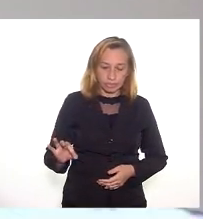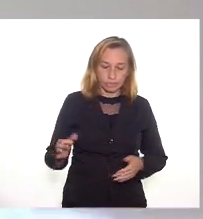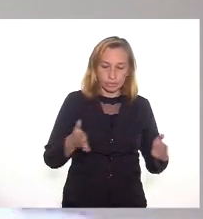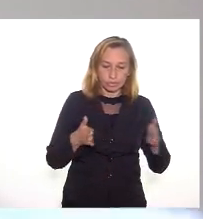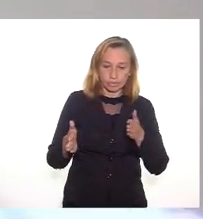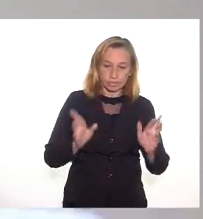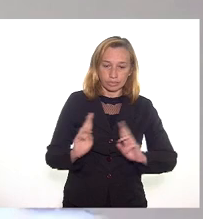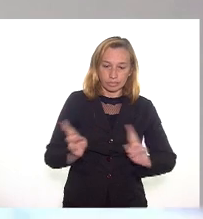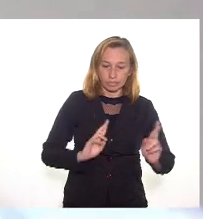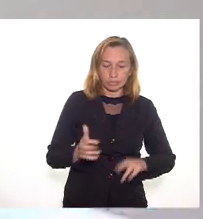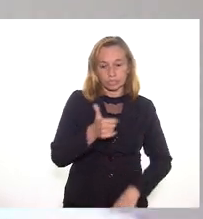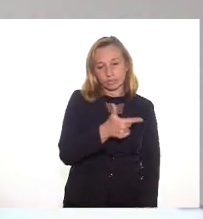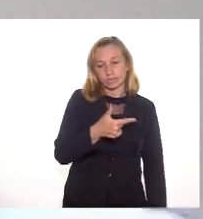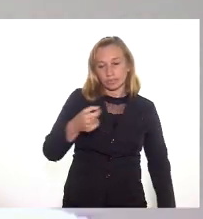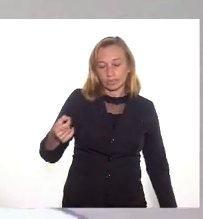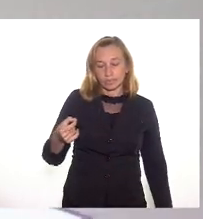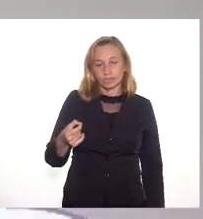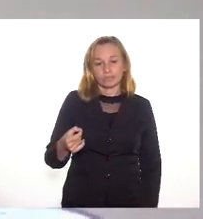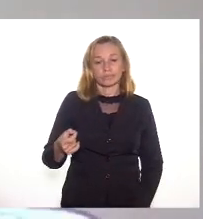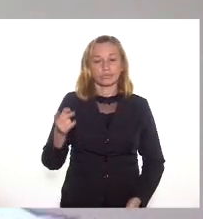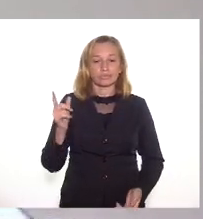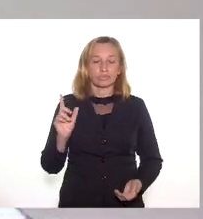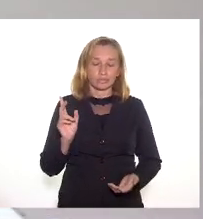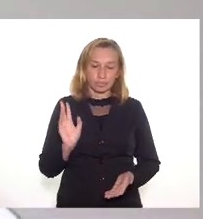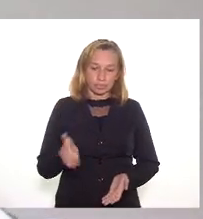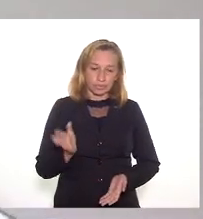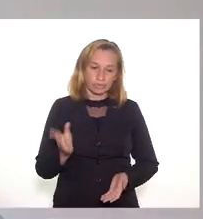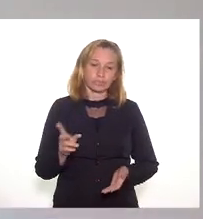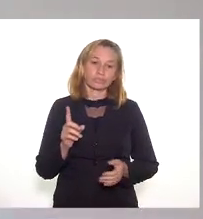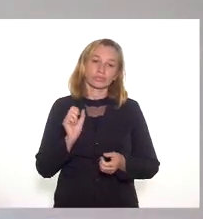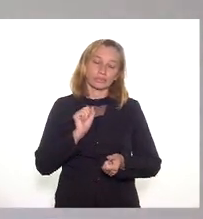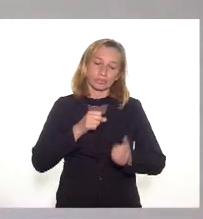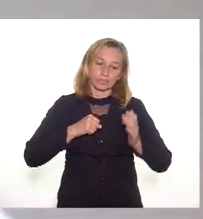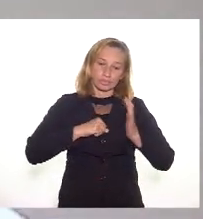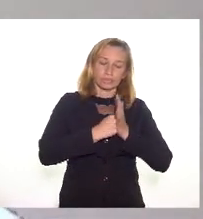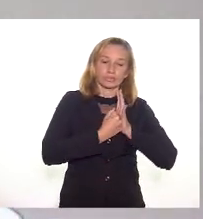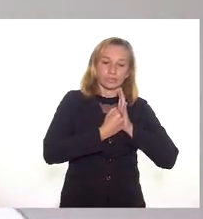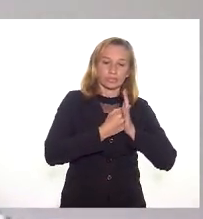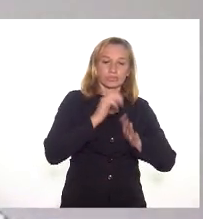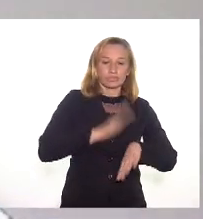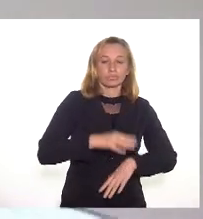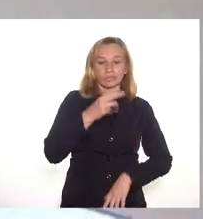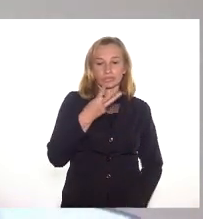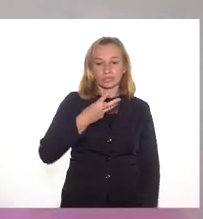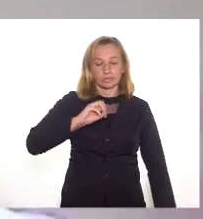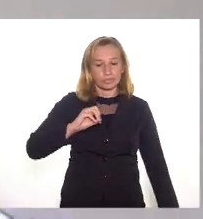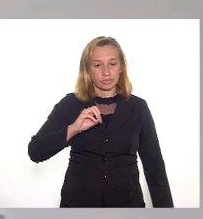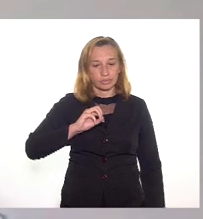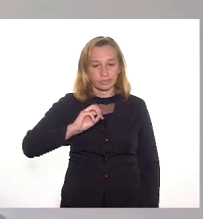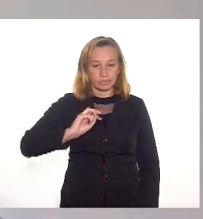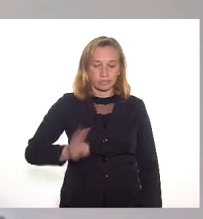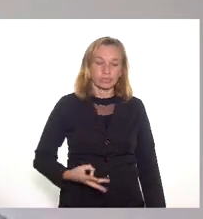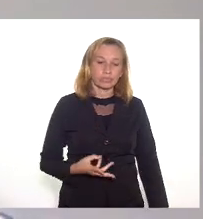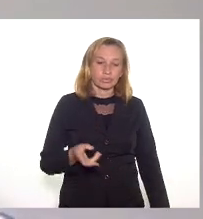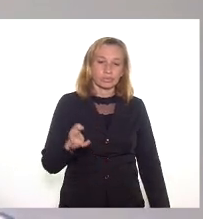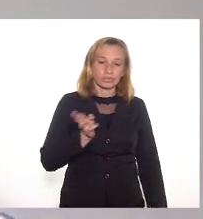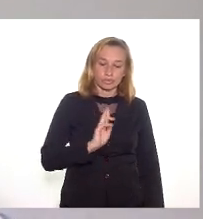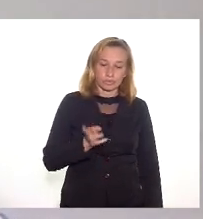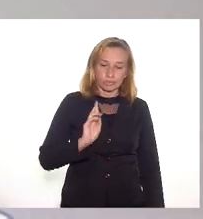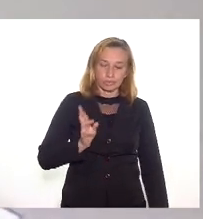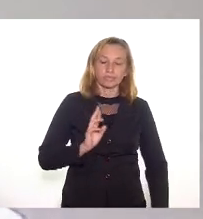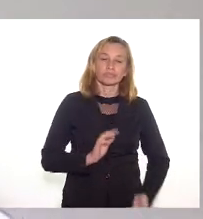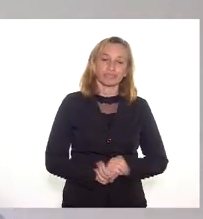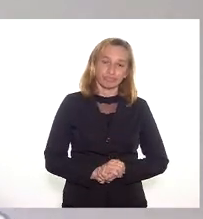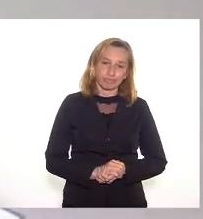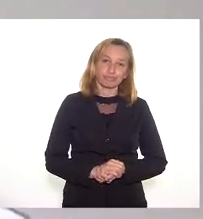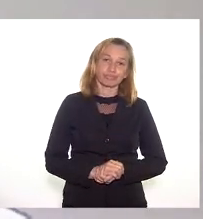e mesmo no orçamento de 2021 já um bloqueio de mais de 30 milhões de reais sobre um orçamento de 140 milhões de